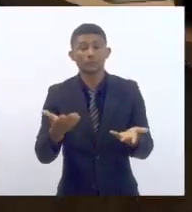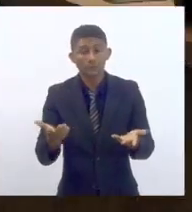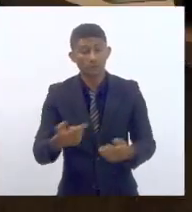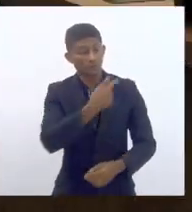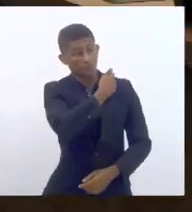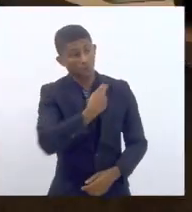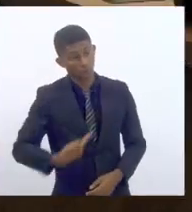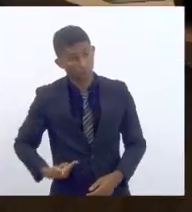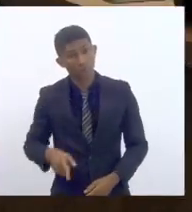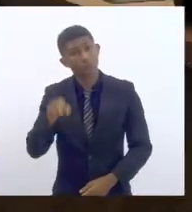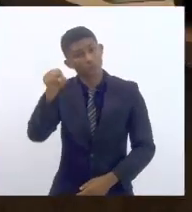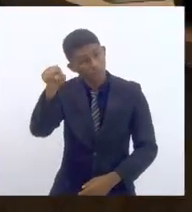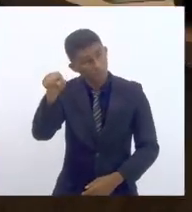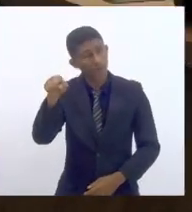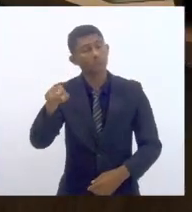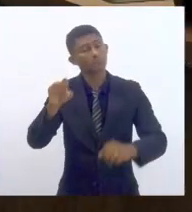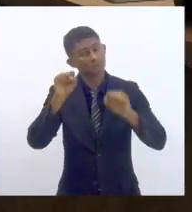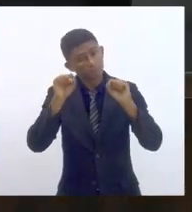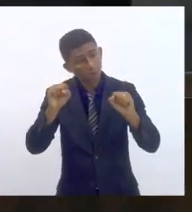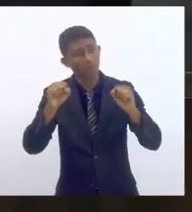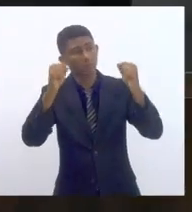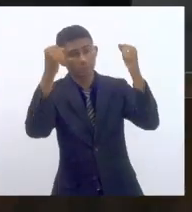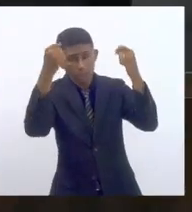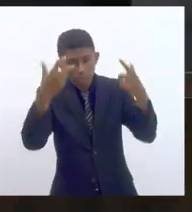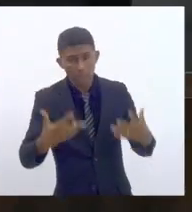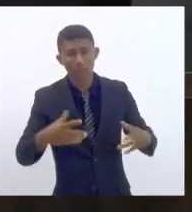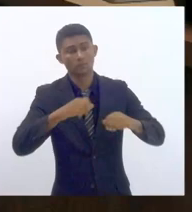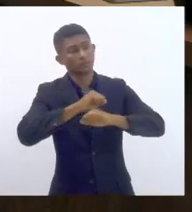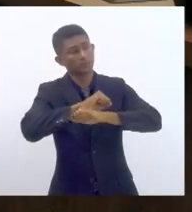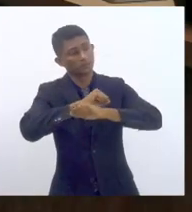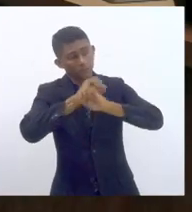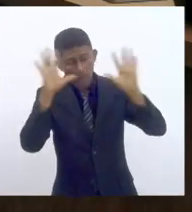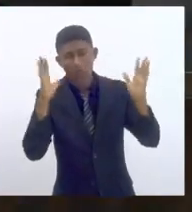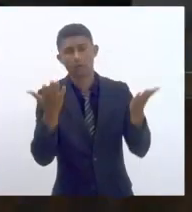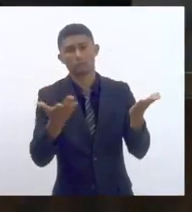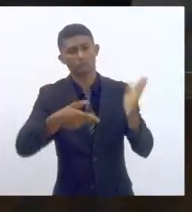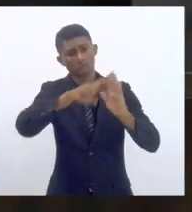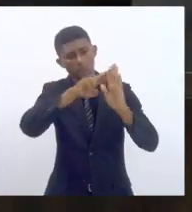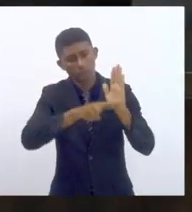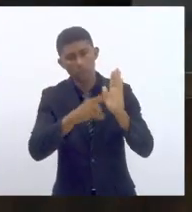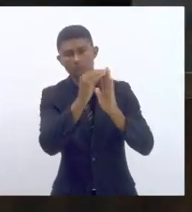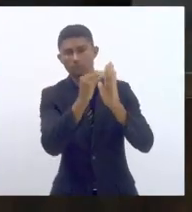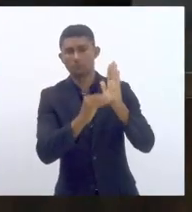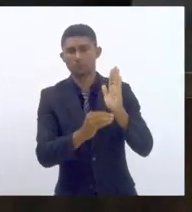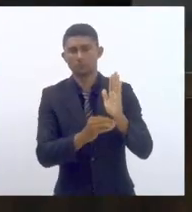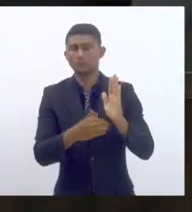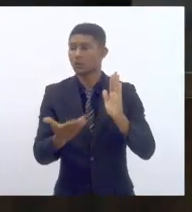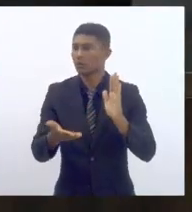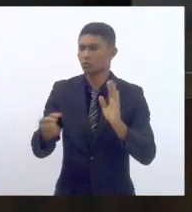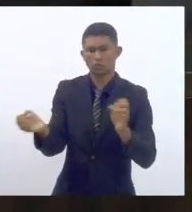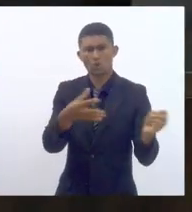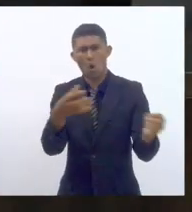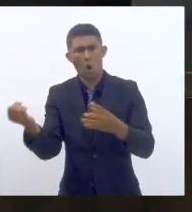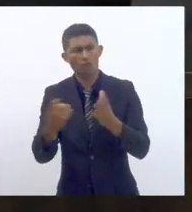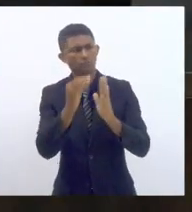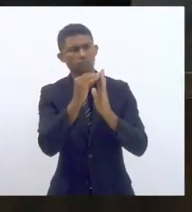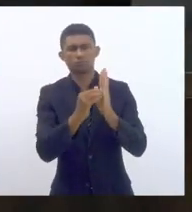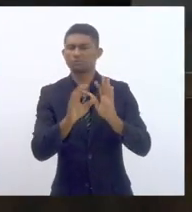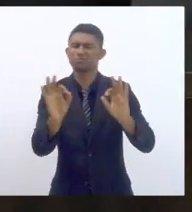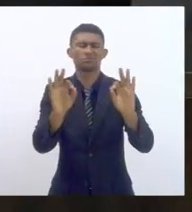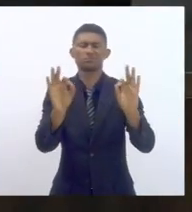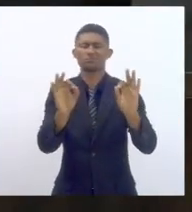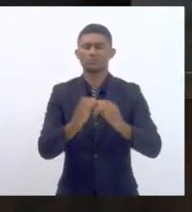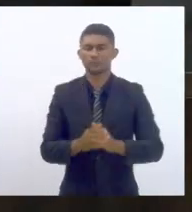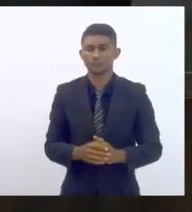dizer claramente isso sob o ponto de vista de regulamentação. Na regulamentação. Não está trazendo nada novo. Tá? Então,